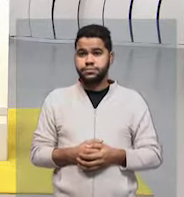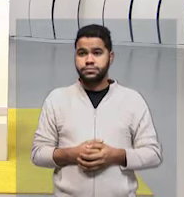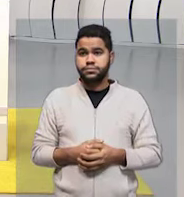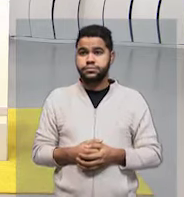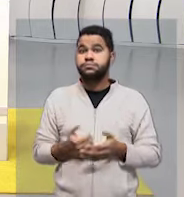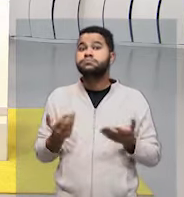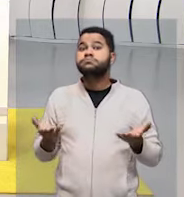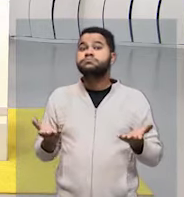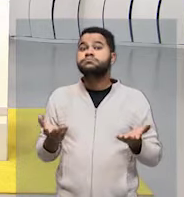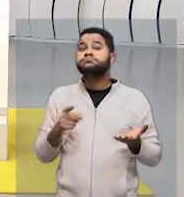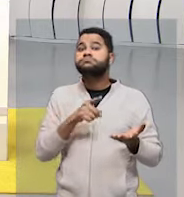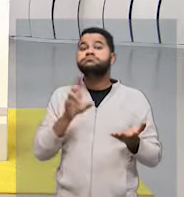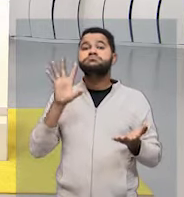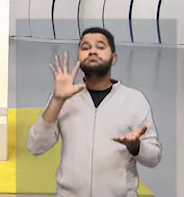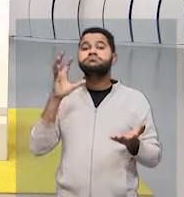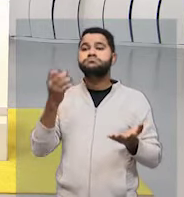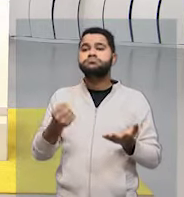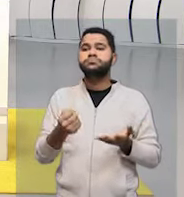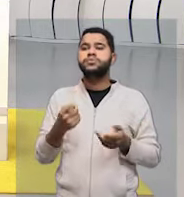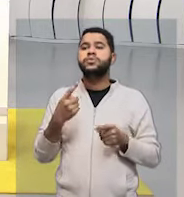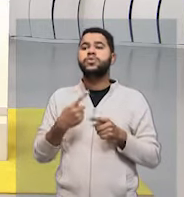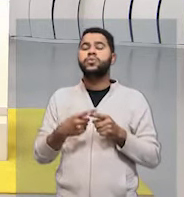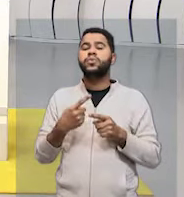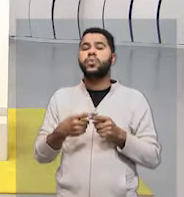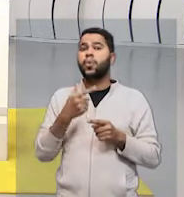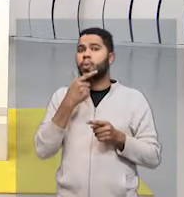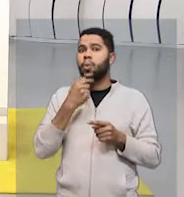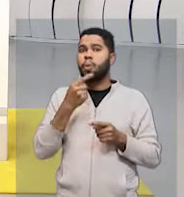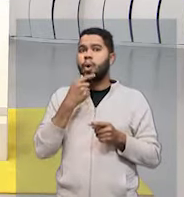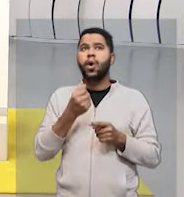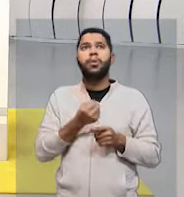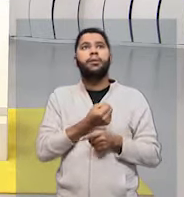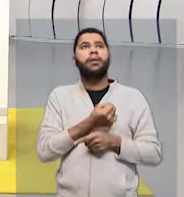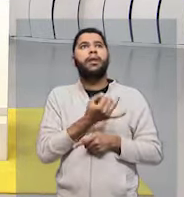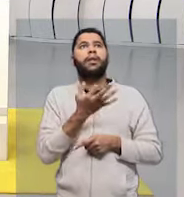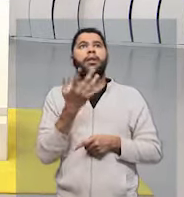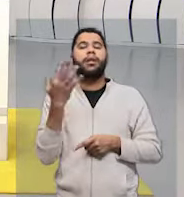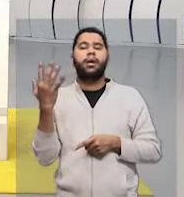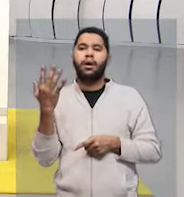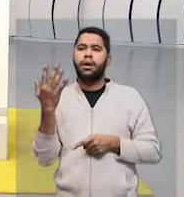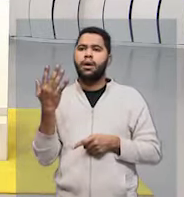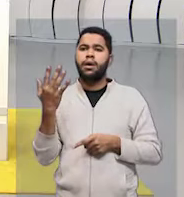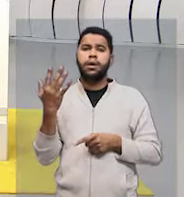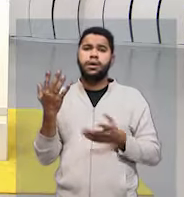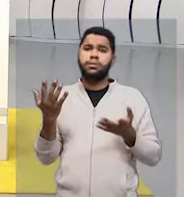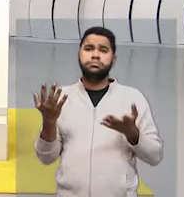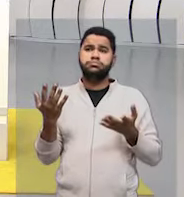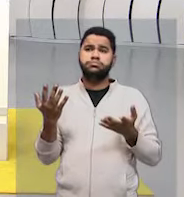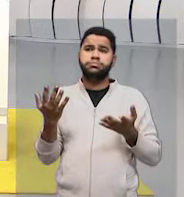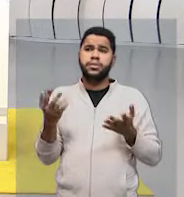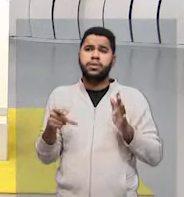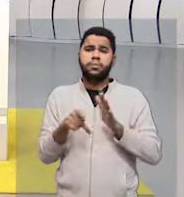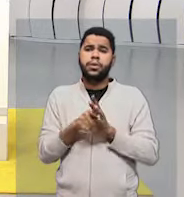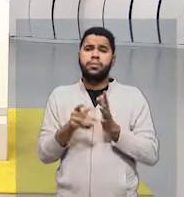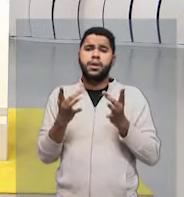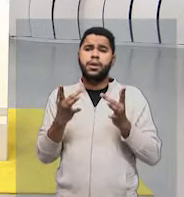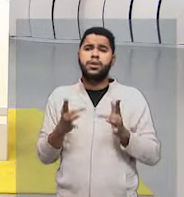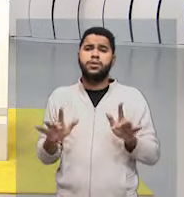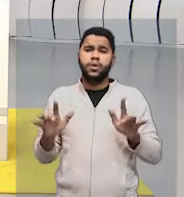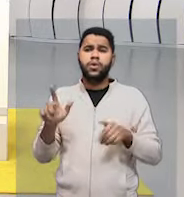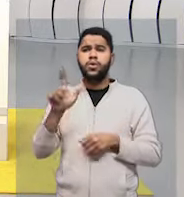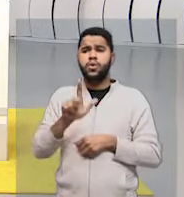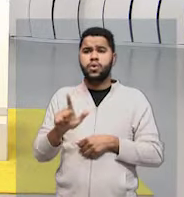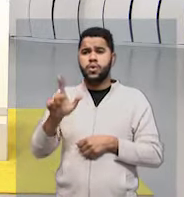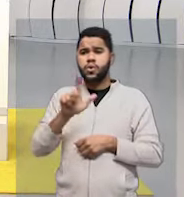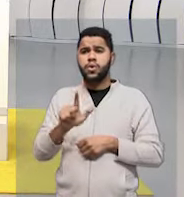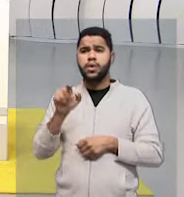E aí, o que vocês acham? Por que o homem produz tanto espermatozoide? É uma seleção natural.